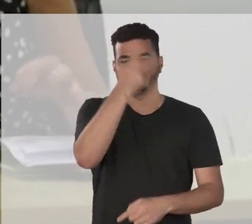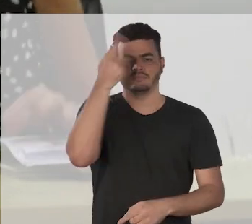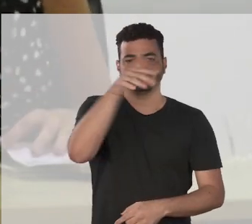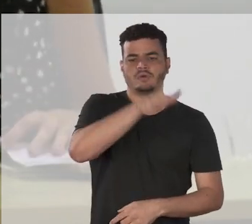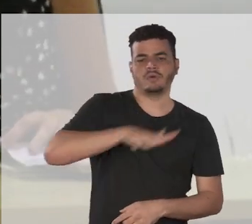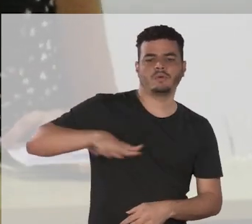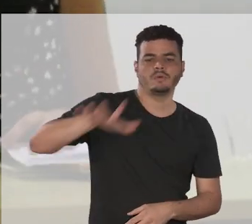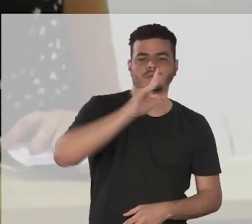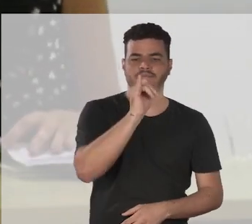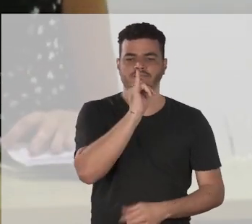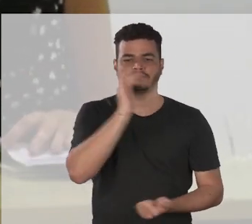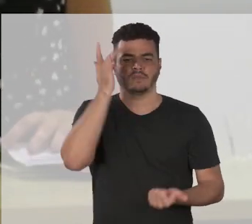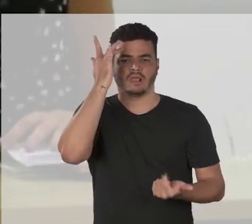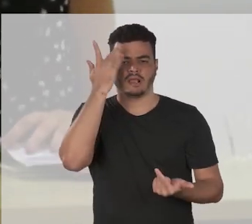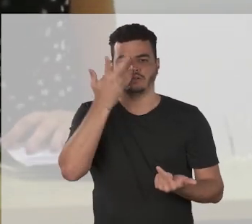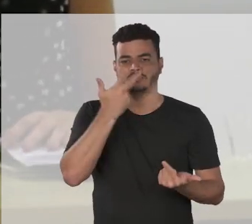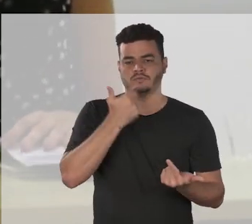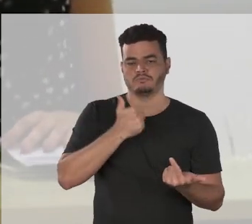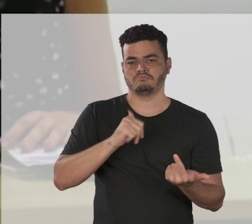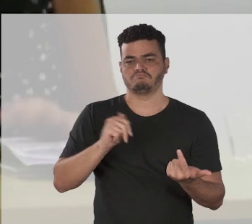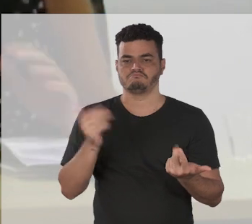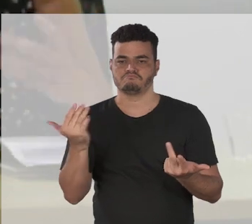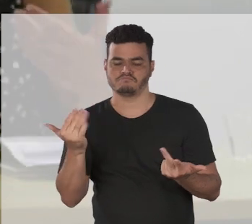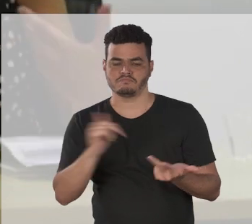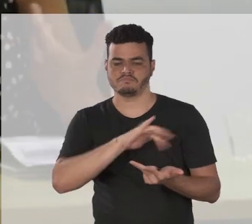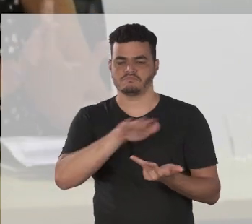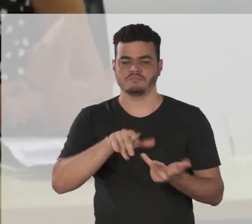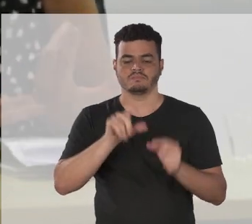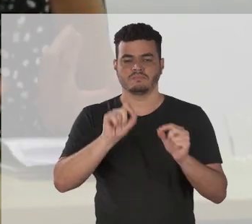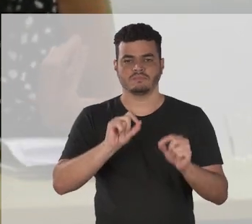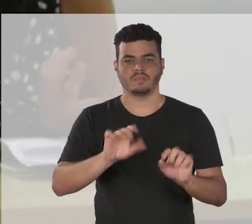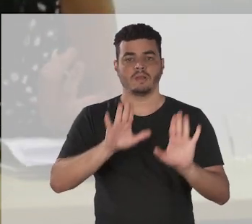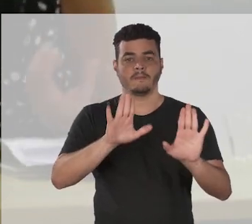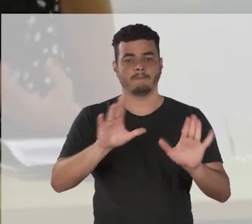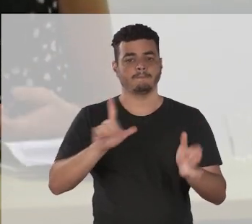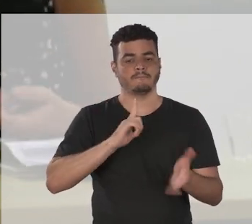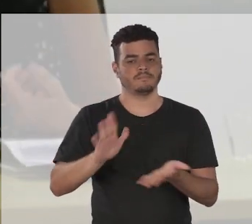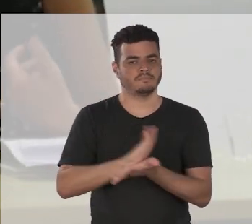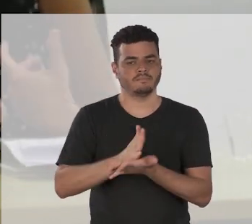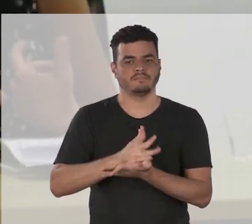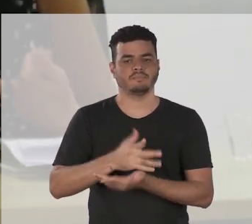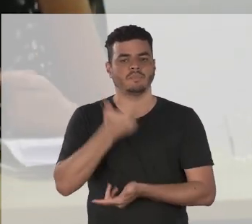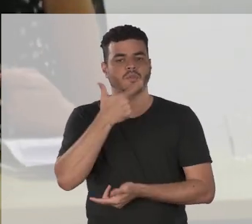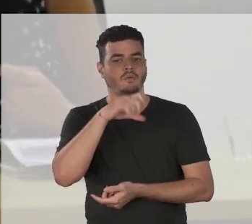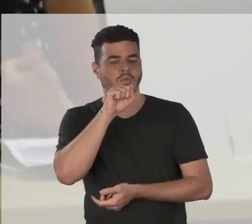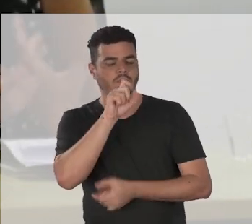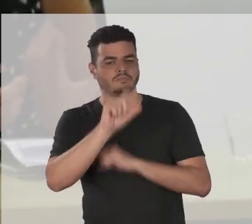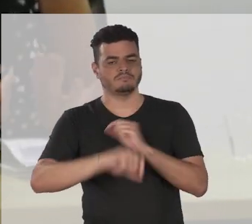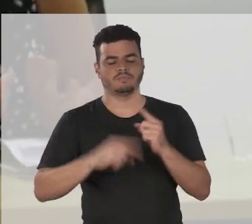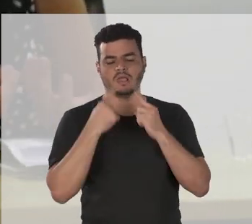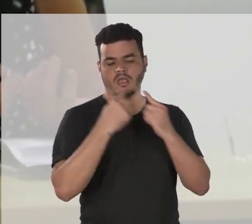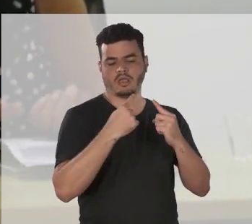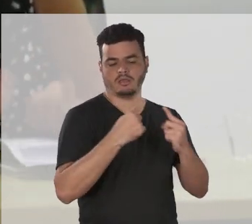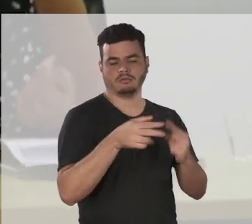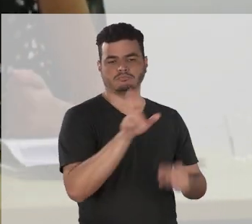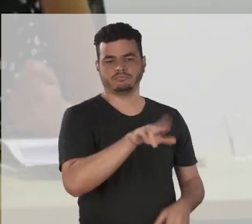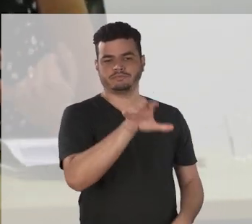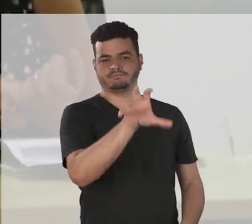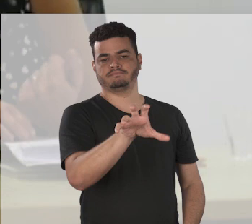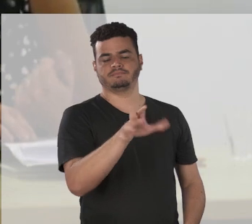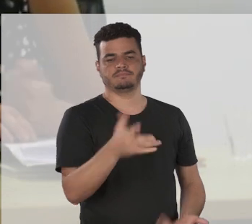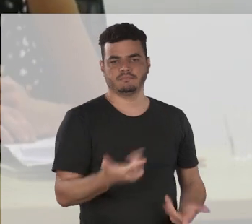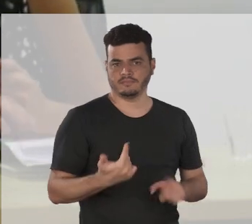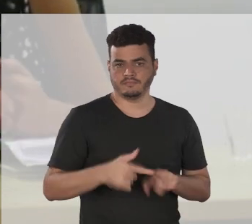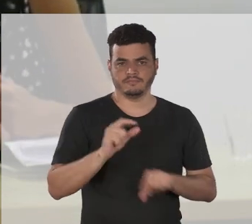poderíamos, por exemplo, desenhos para adultos, e por isso são introduzidas na escola. E os pais se queixam disso, de